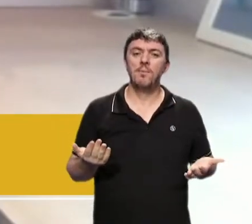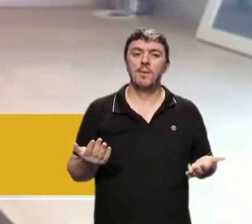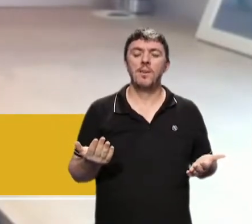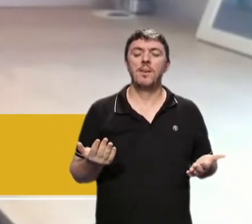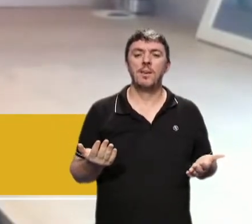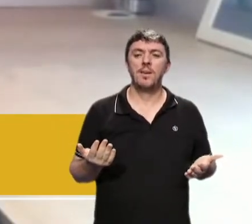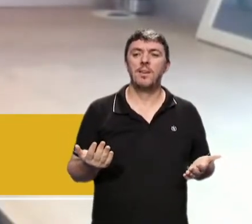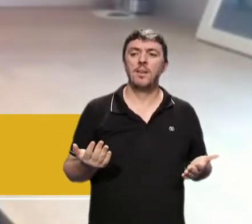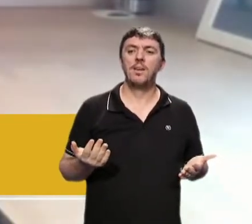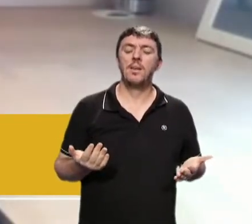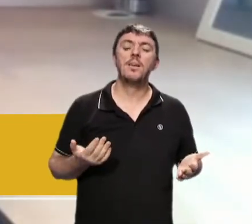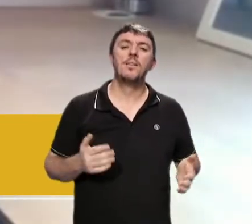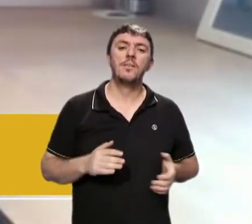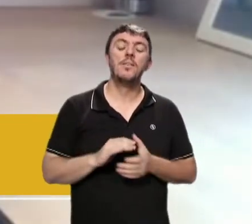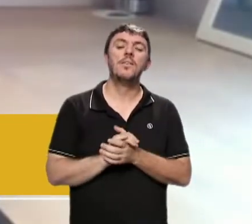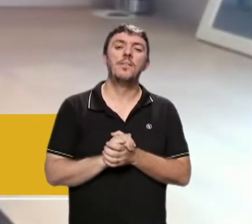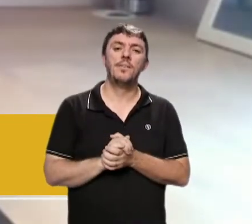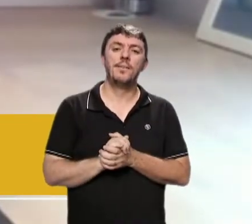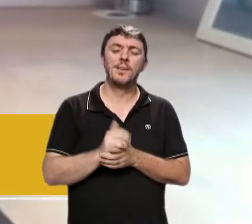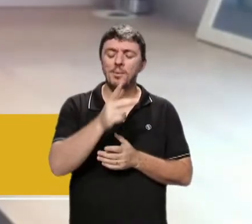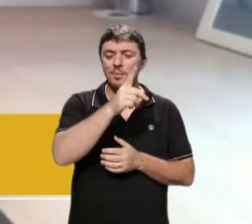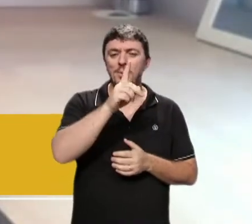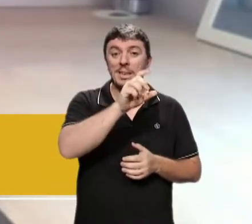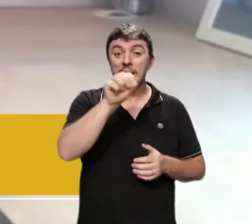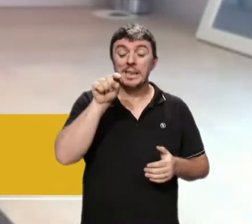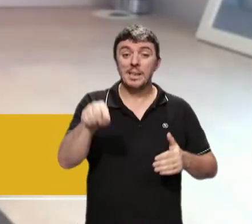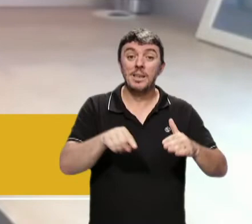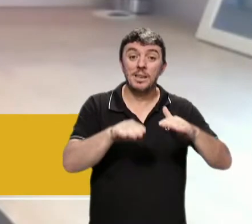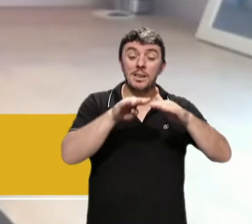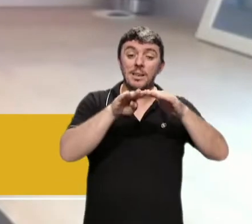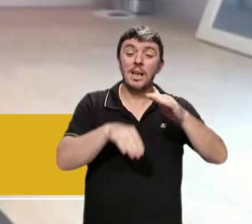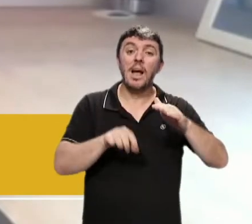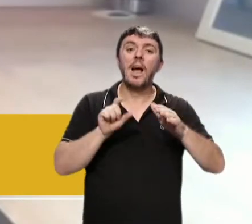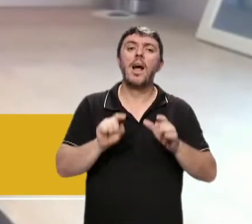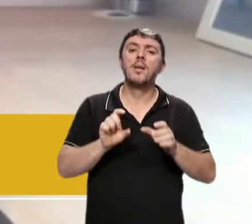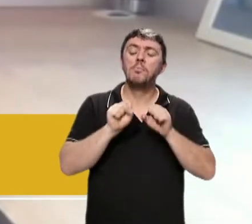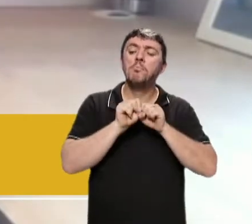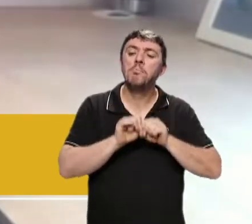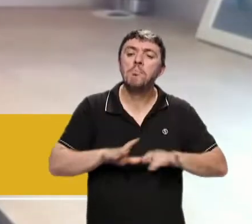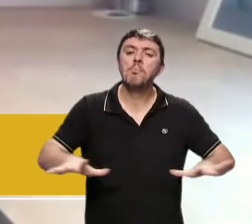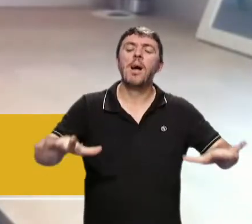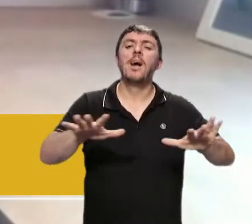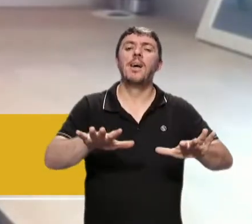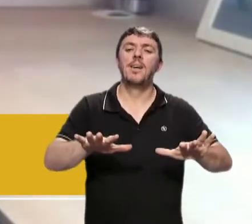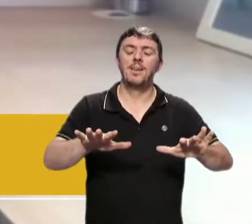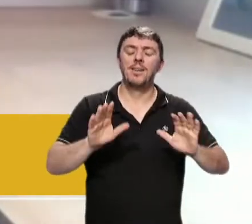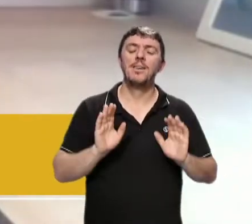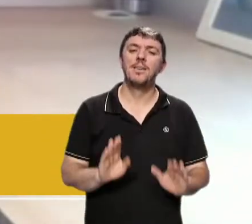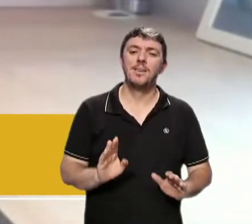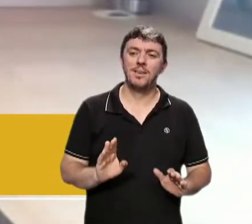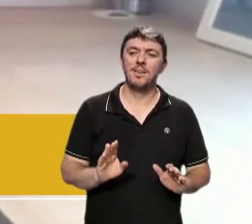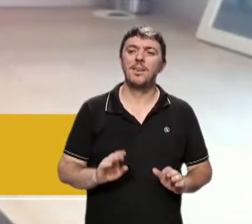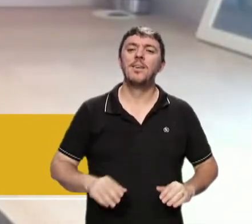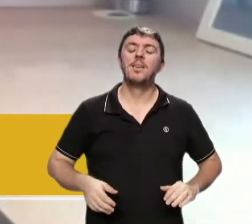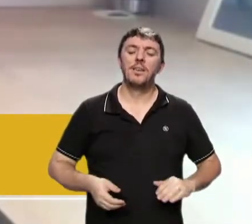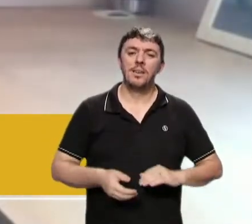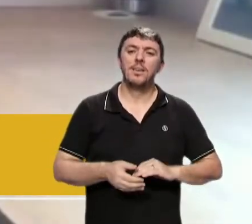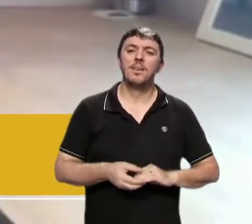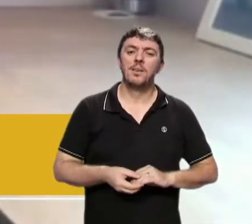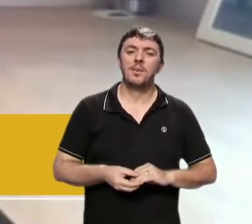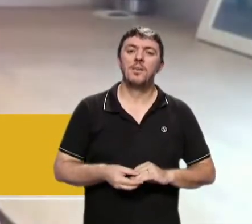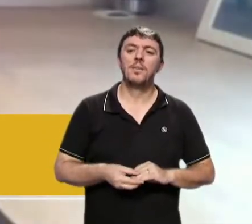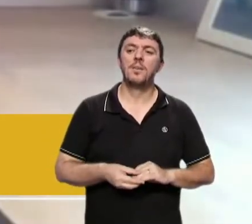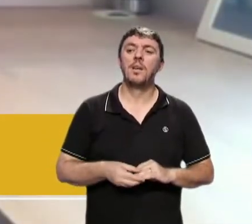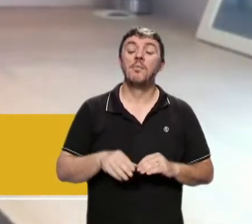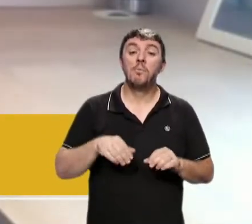aqui para a bom. audiência. Então, eles vão priorizar a entrega, o algoritmo, para contas menores de 100 mil seguidores. Eles